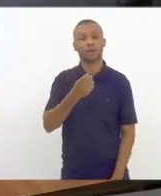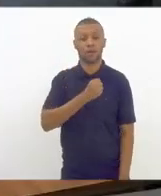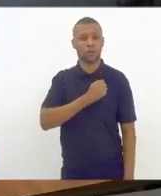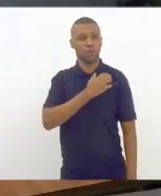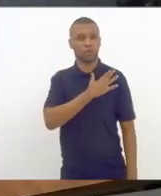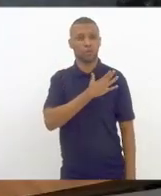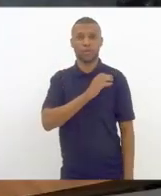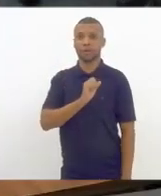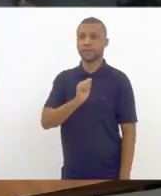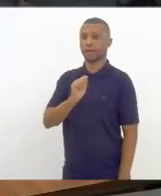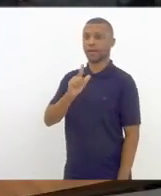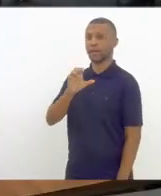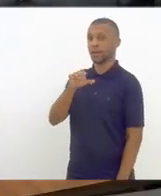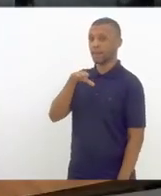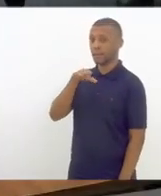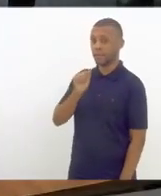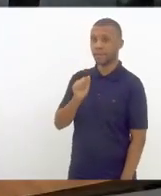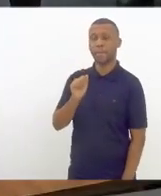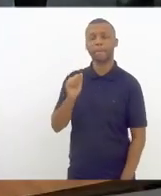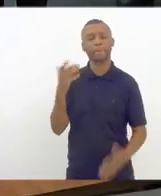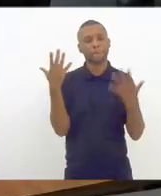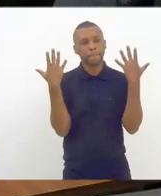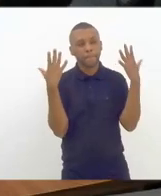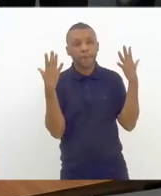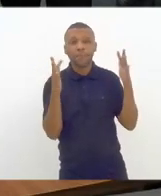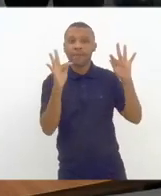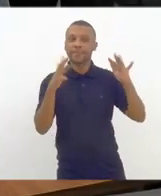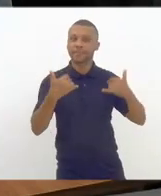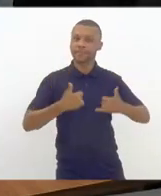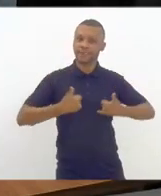parabéns, feliz aniversário, Deus abençoe.